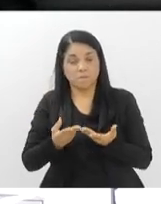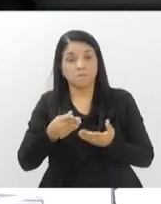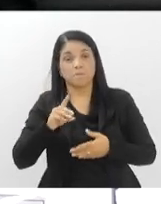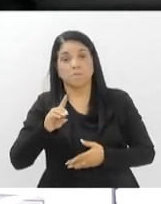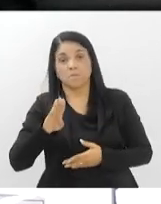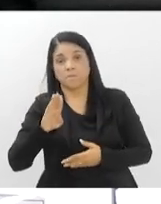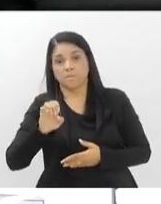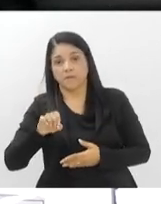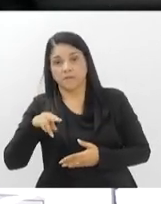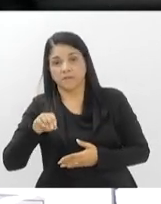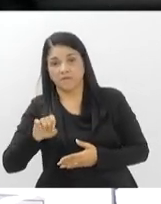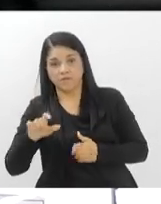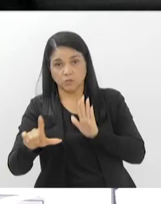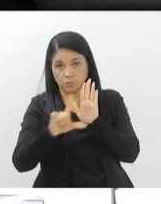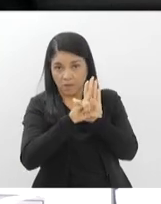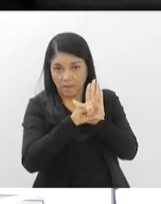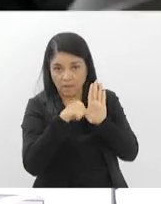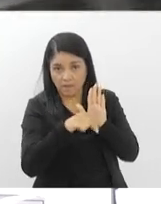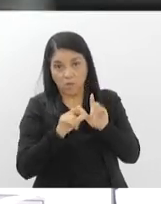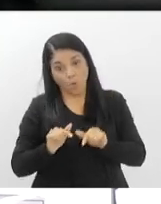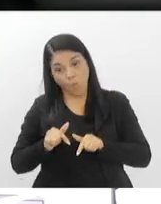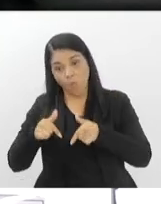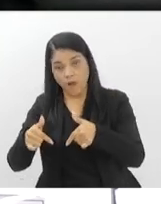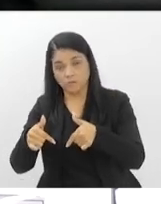lei, ou ato próprio,